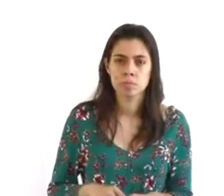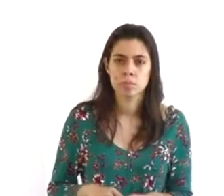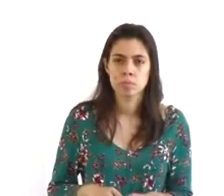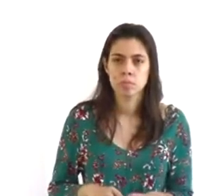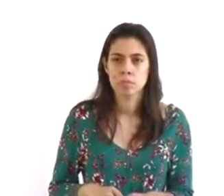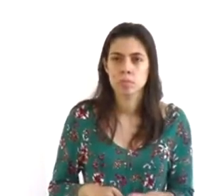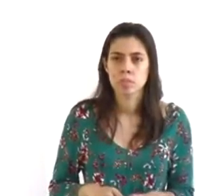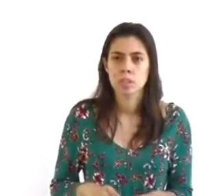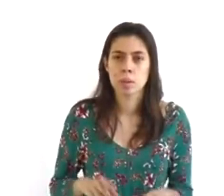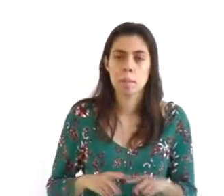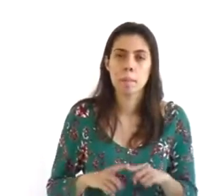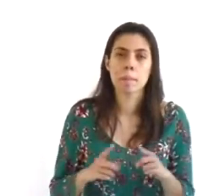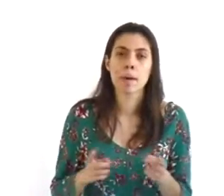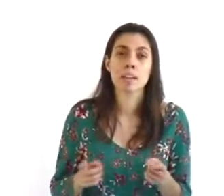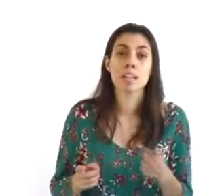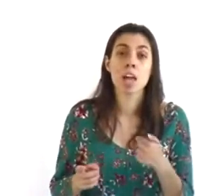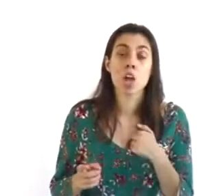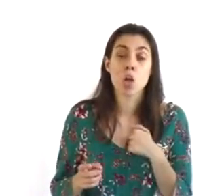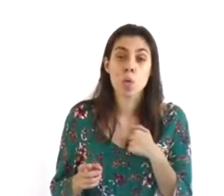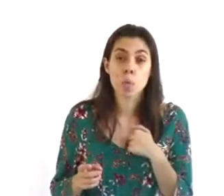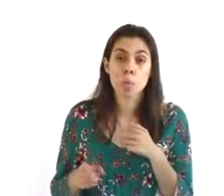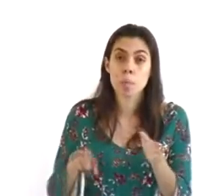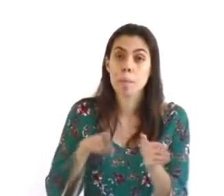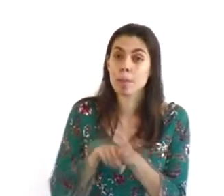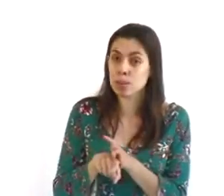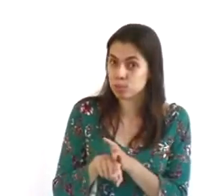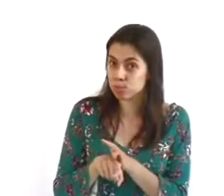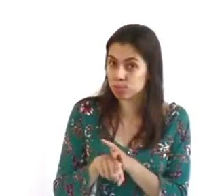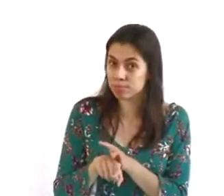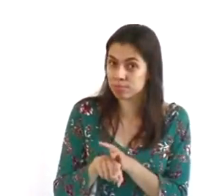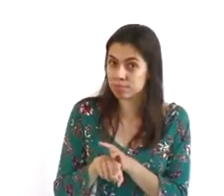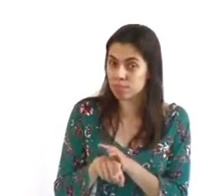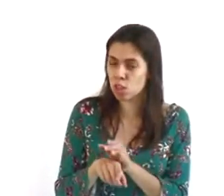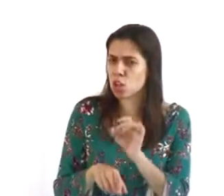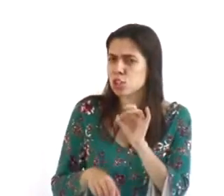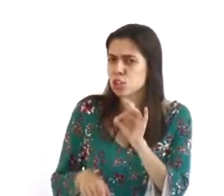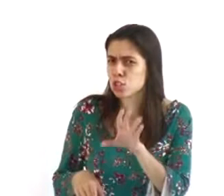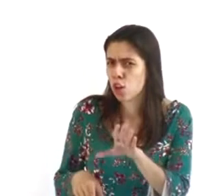pergunta que eu faço, é somente essa semana? É somente na última